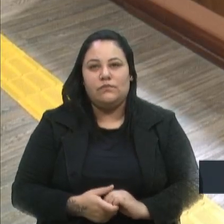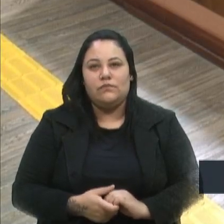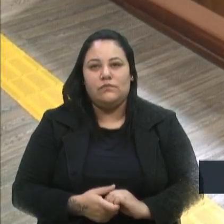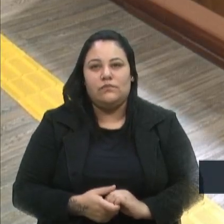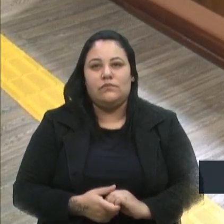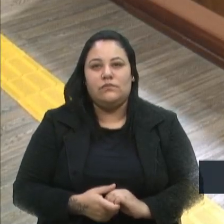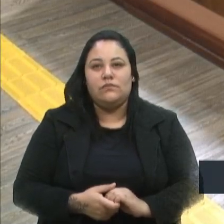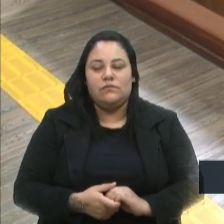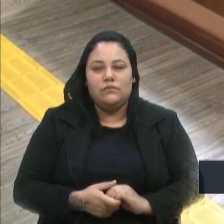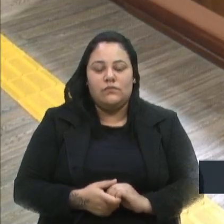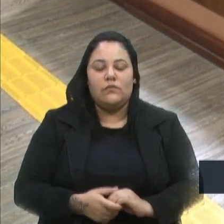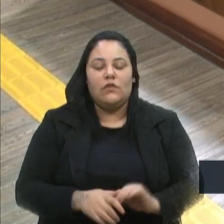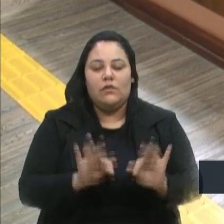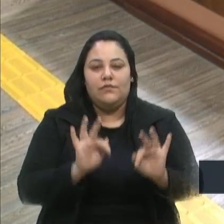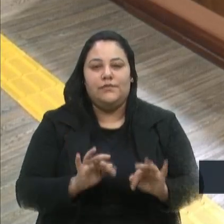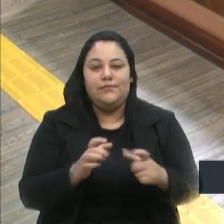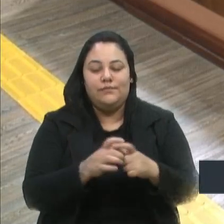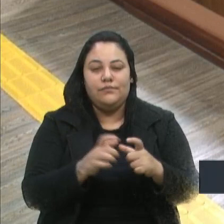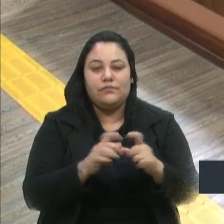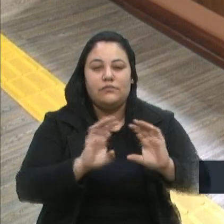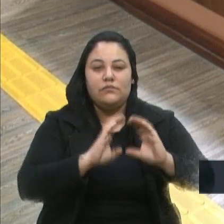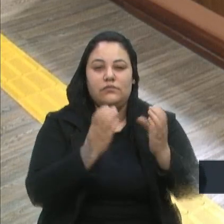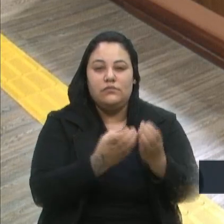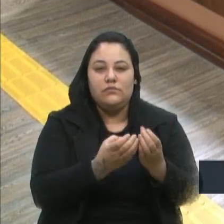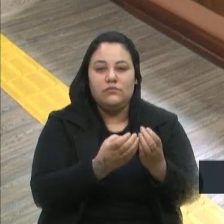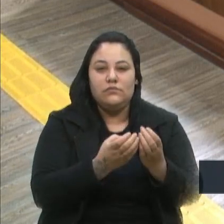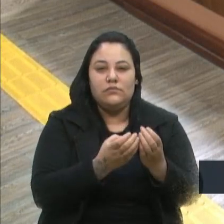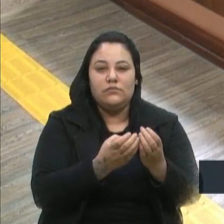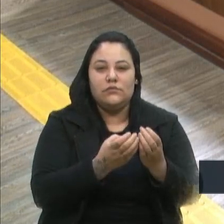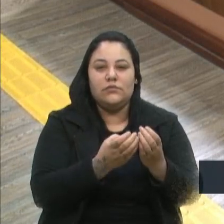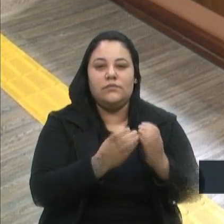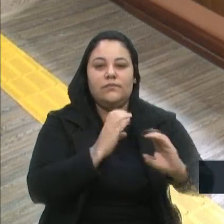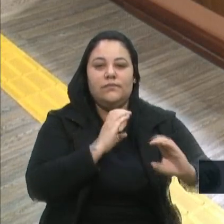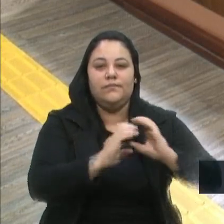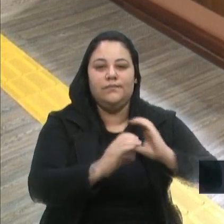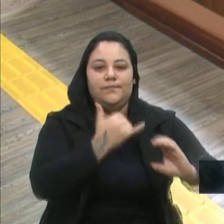Encerradas pequenas comunicações, com a anuência dos líderes.